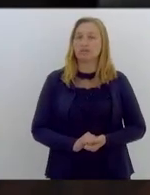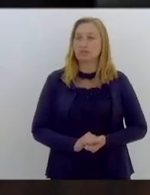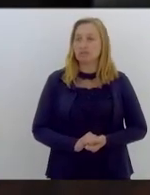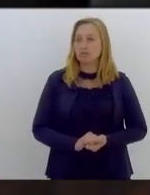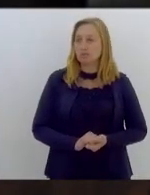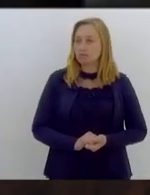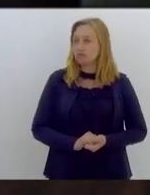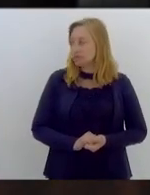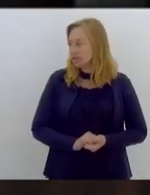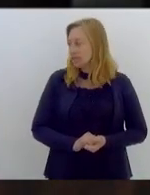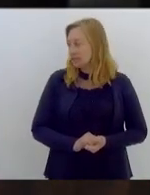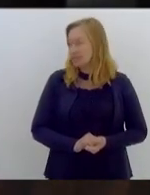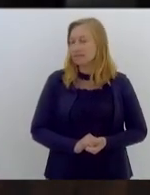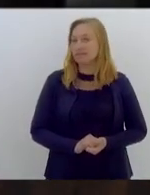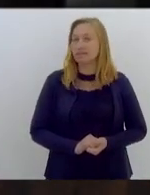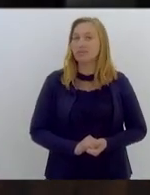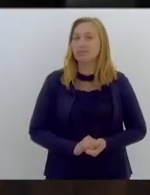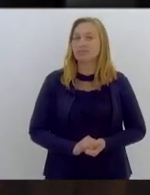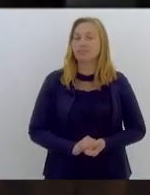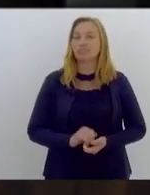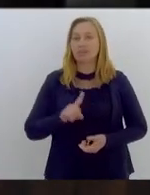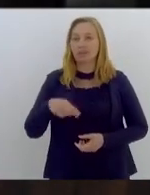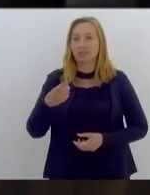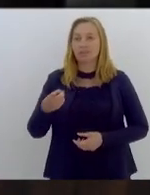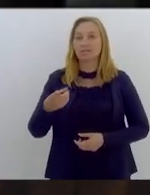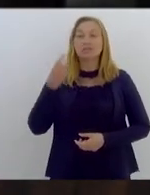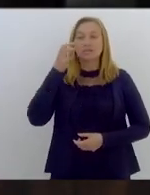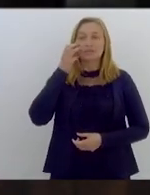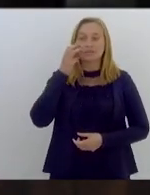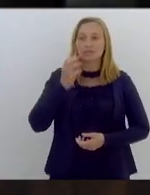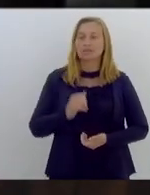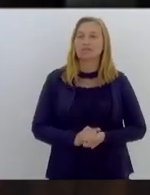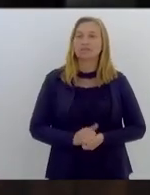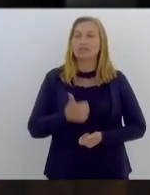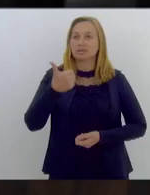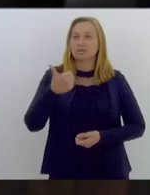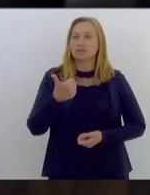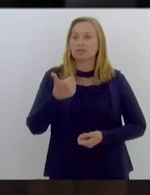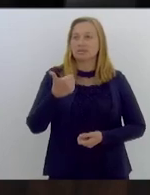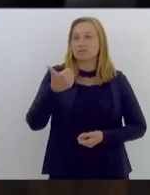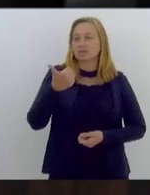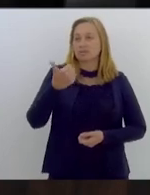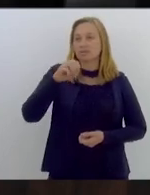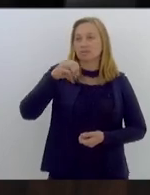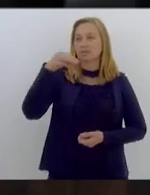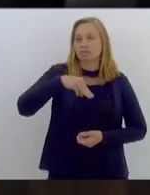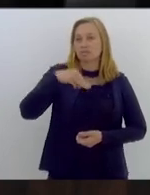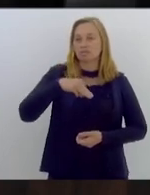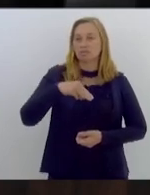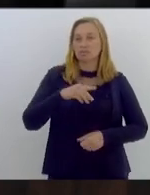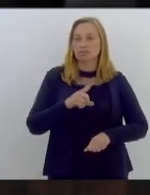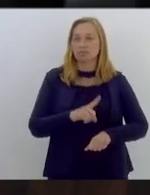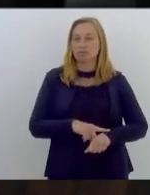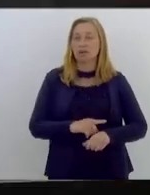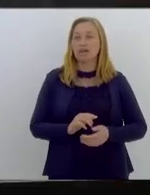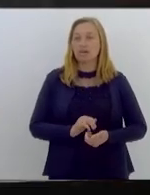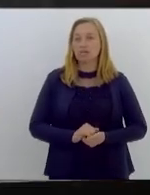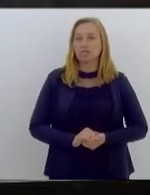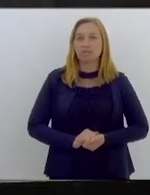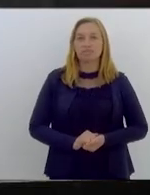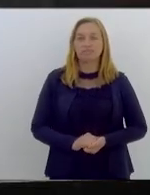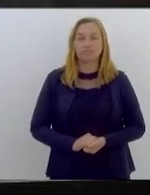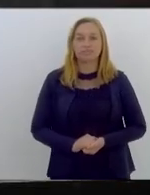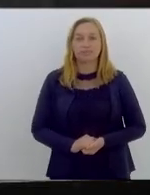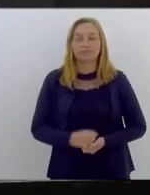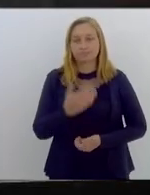Próximo orador inscrito é o nobre deputado Valdec Carneiro. Vossa Excelência dispõe de longevos 10 minutos. Obrigado,